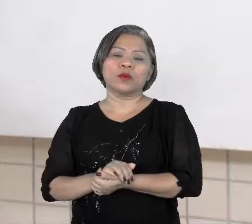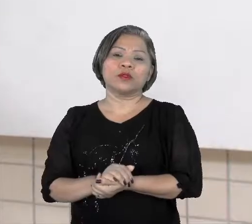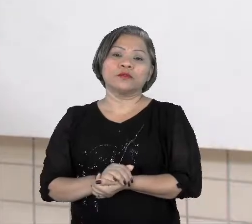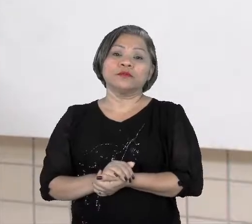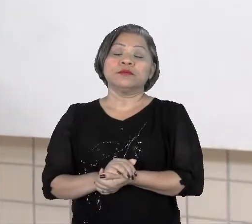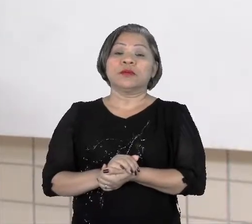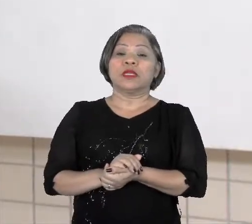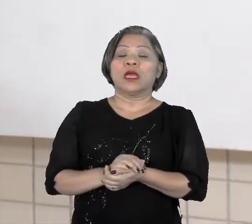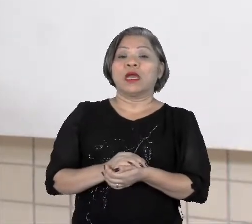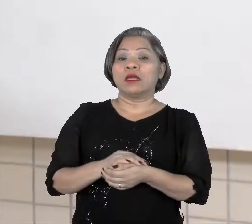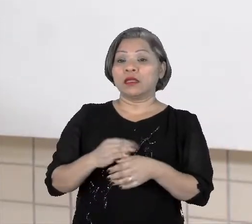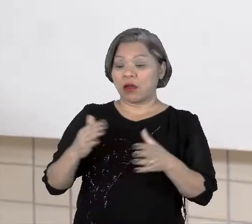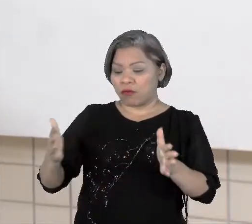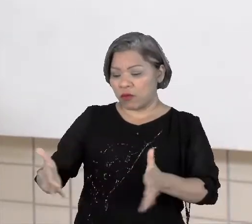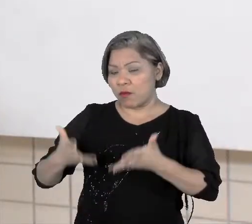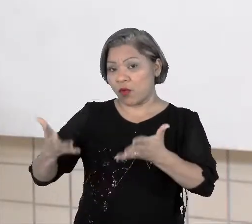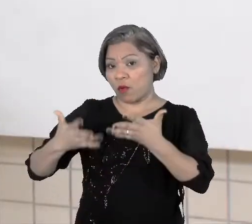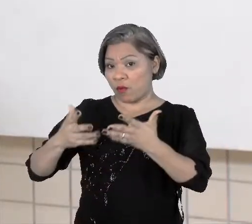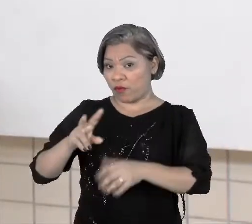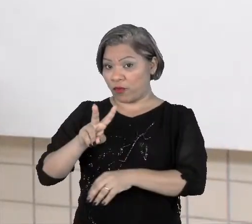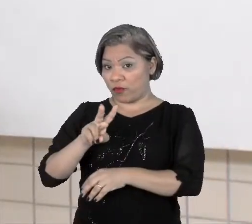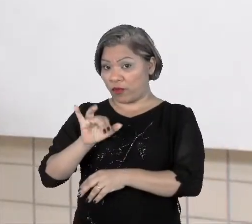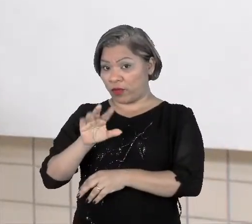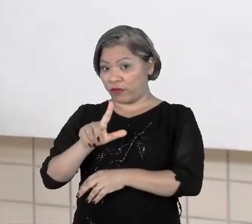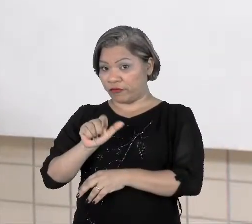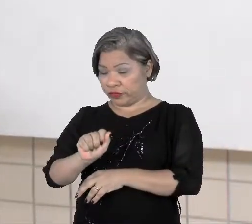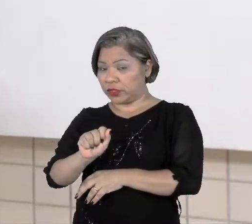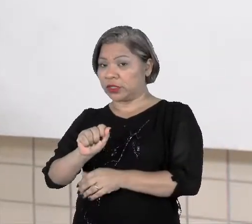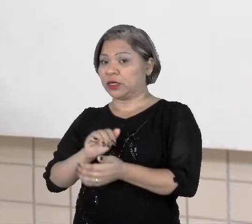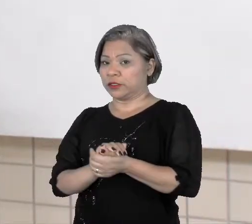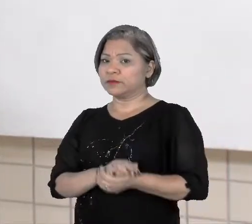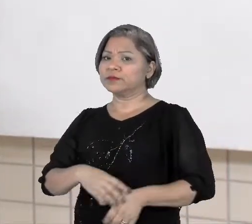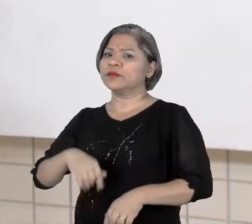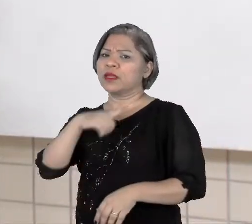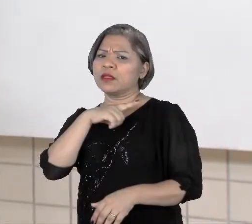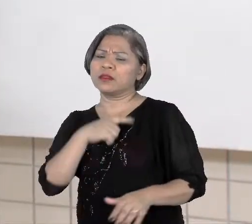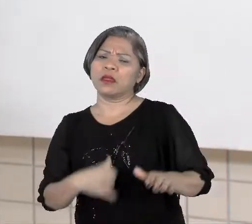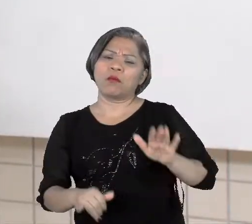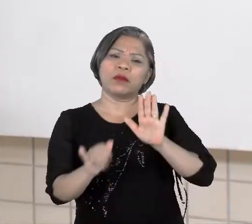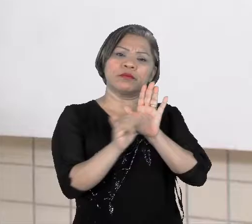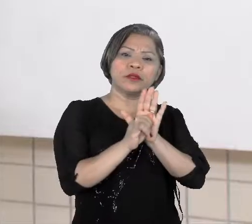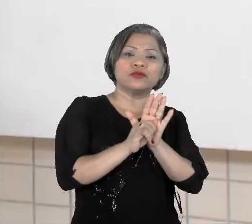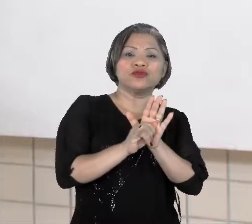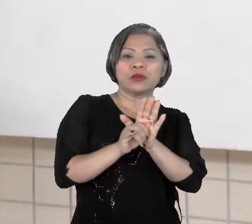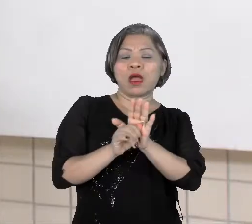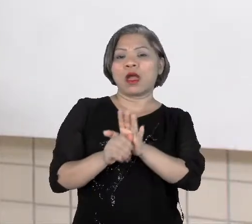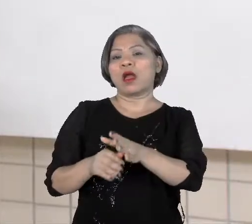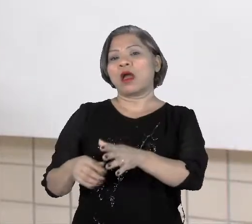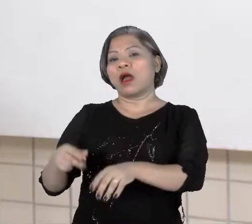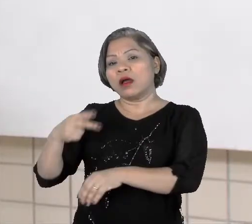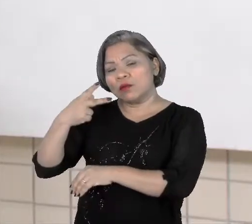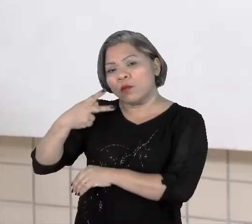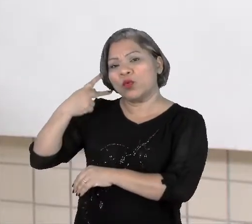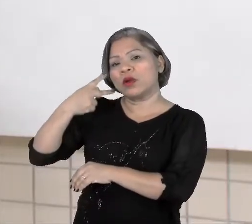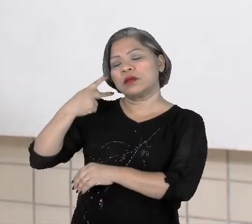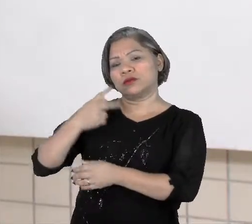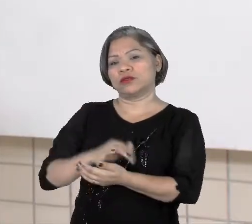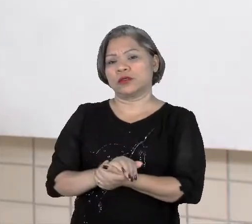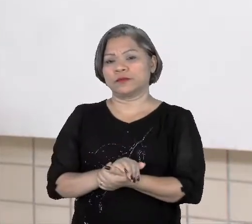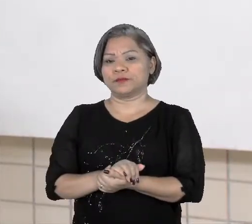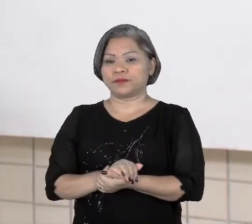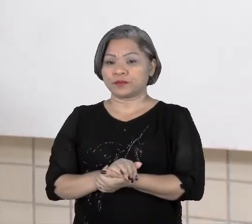uma vila, certo? Agora ela vai ter mais uma identidade política, certo? Com a decadência da mineração,